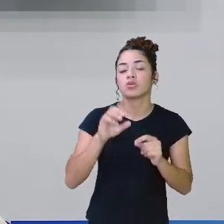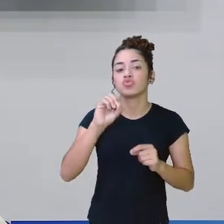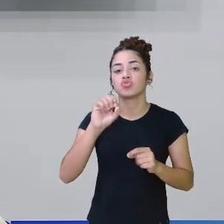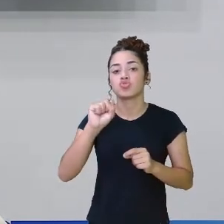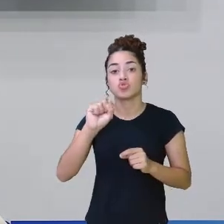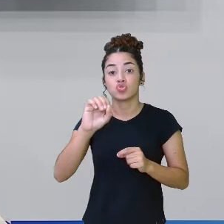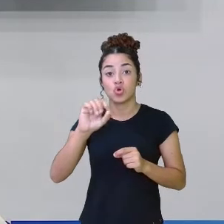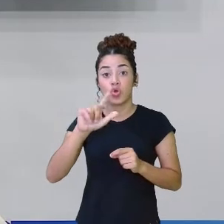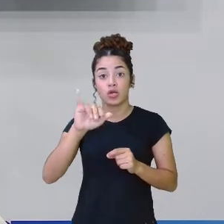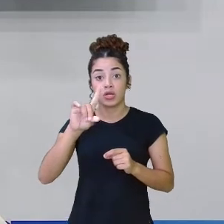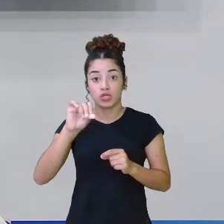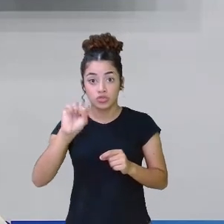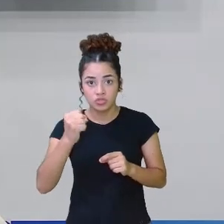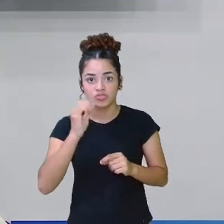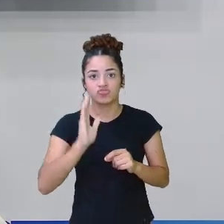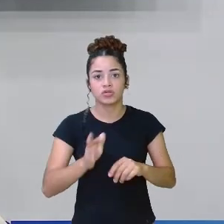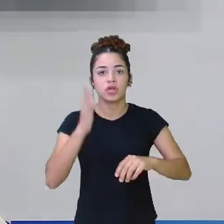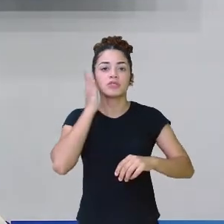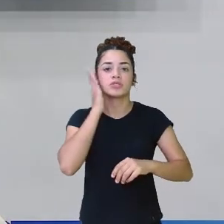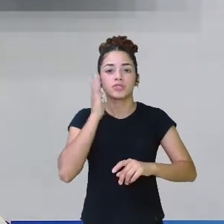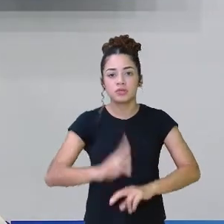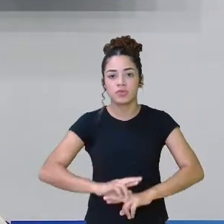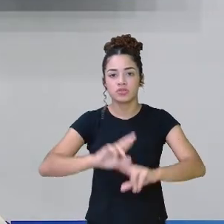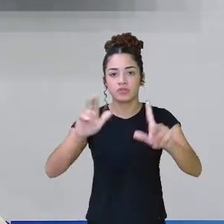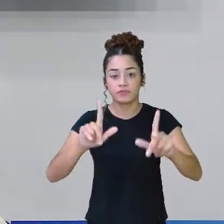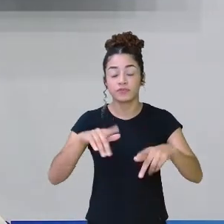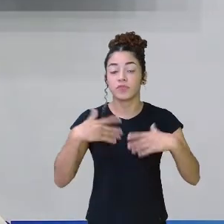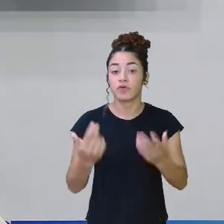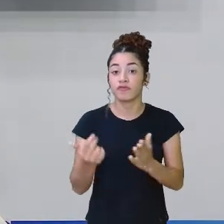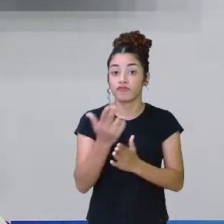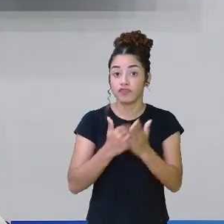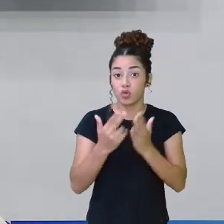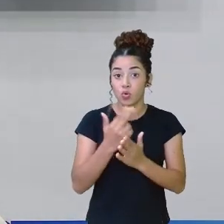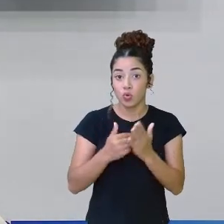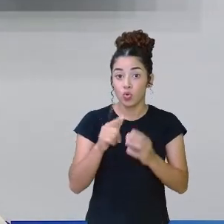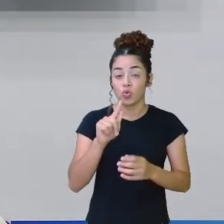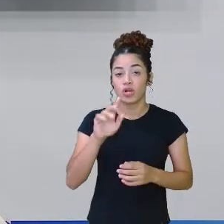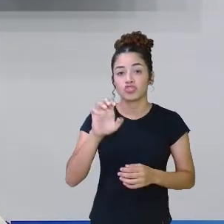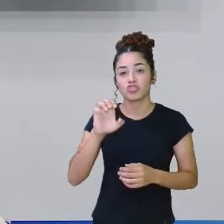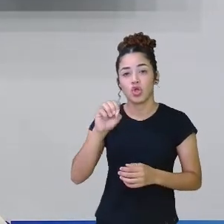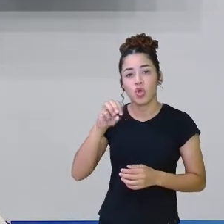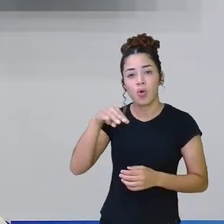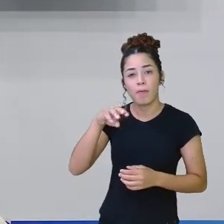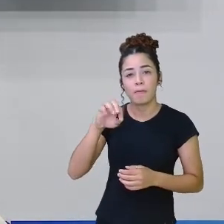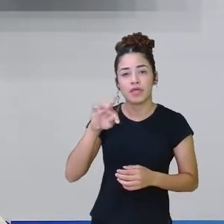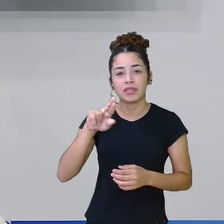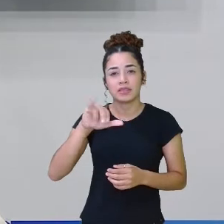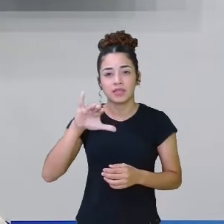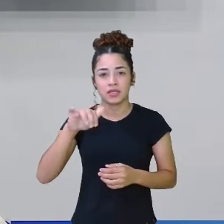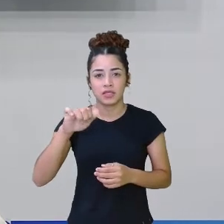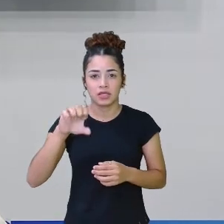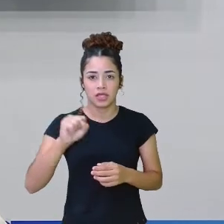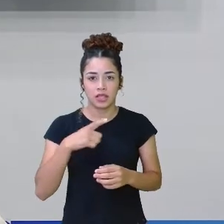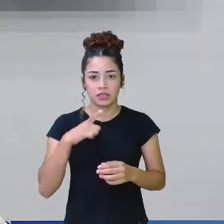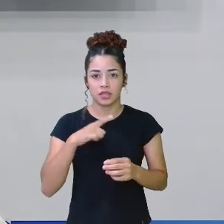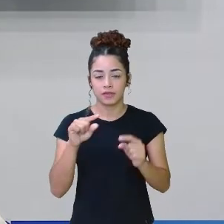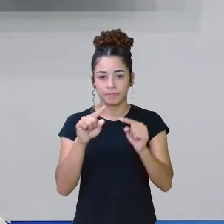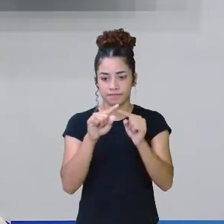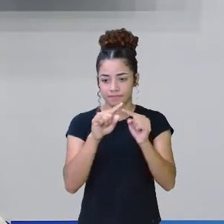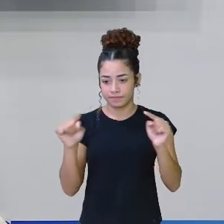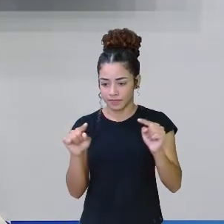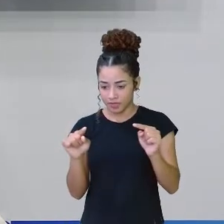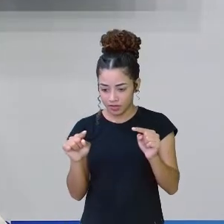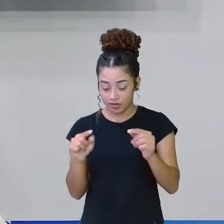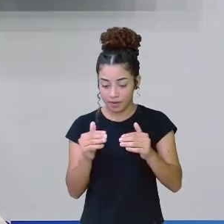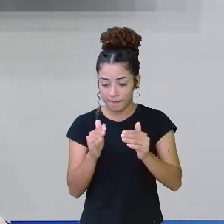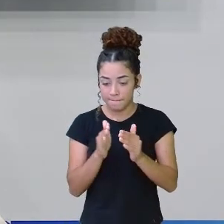essa diferença. Só relembrando, figuras geométricas planas, elas só têm duas dimensões, elas têm